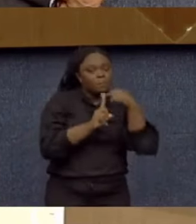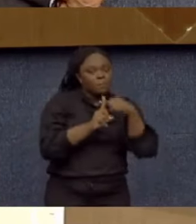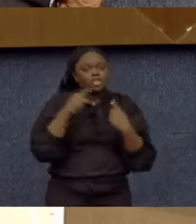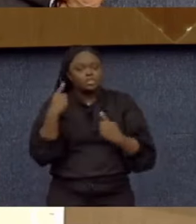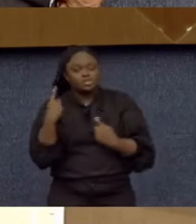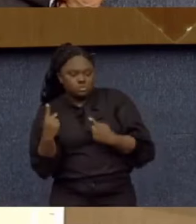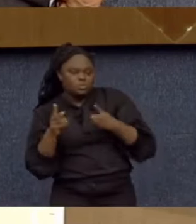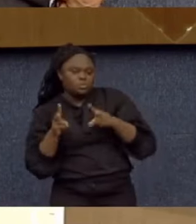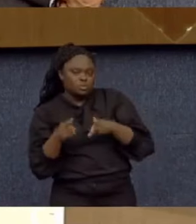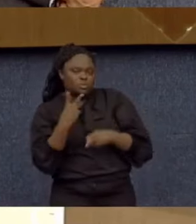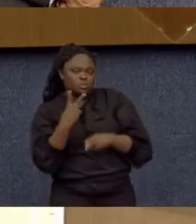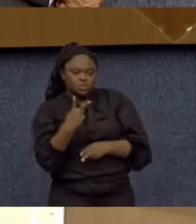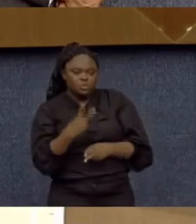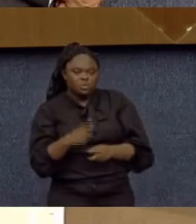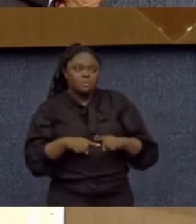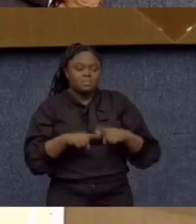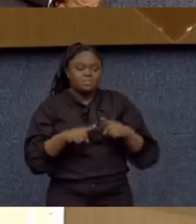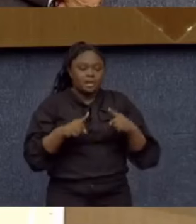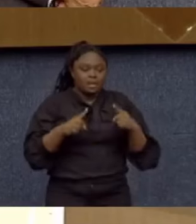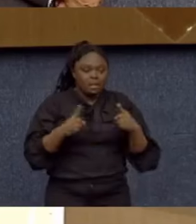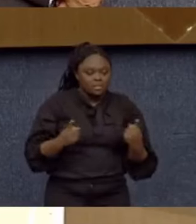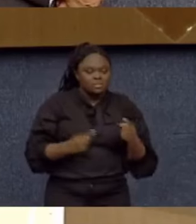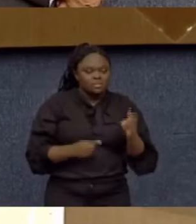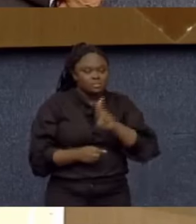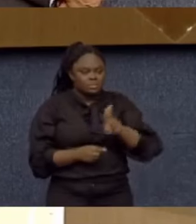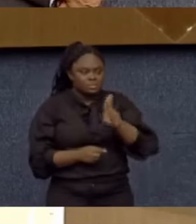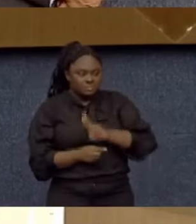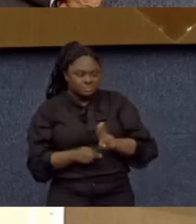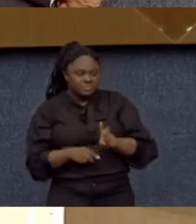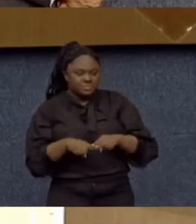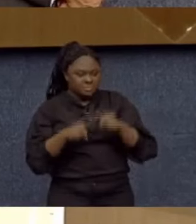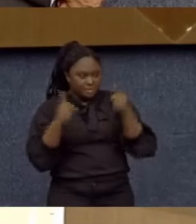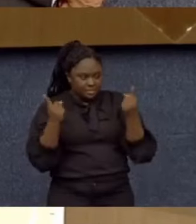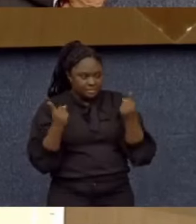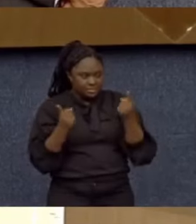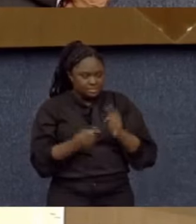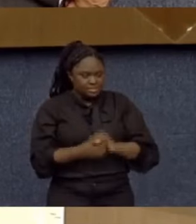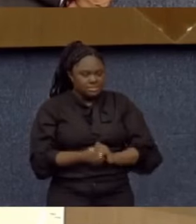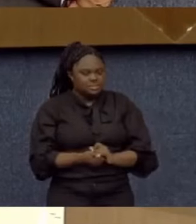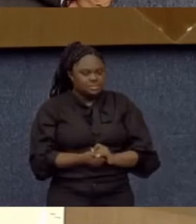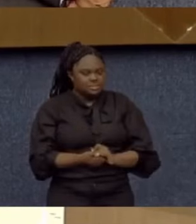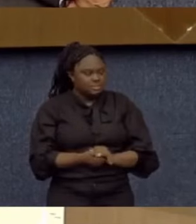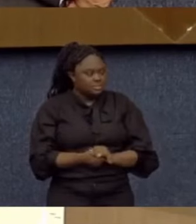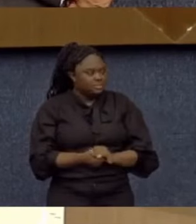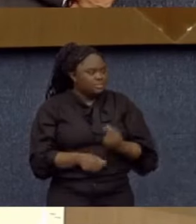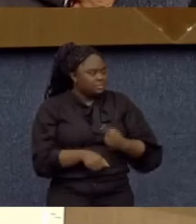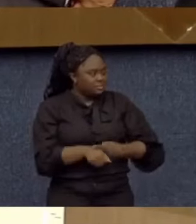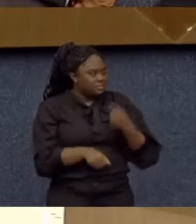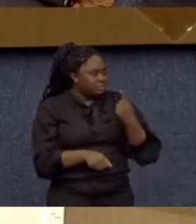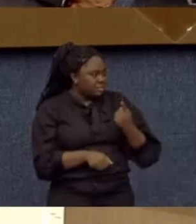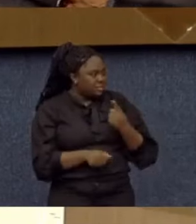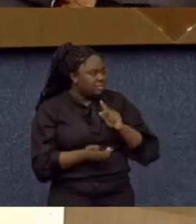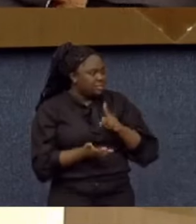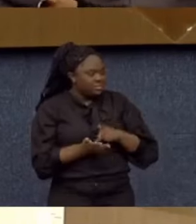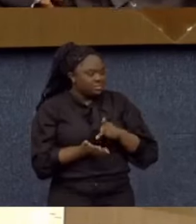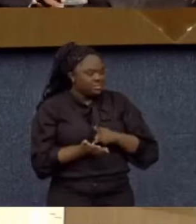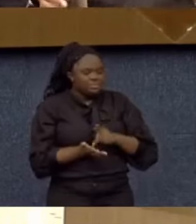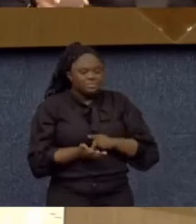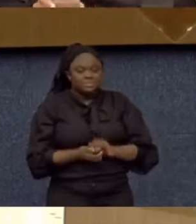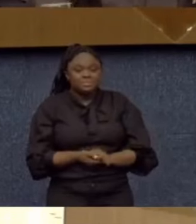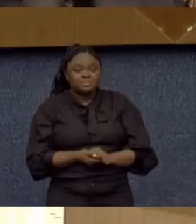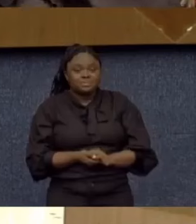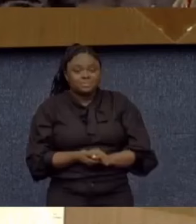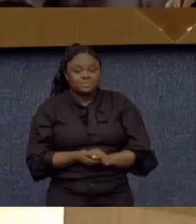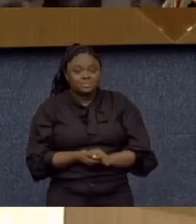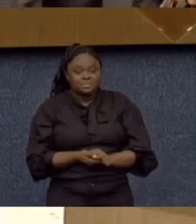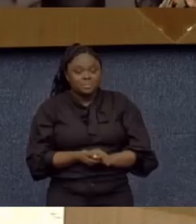falar mas. Começar a reaprender o português. Né, Porto? Está na hora, não está?